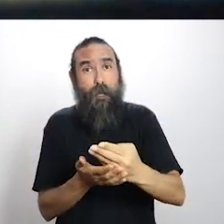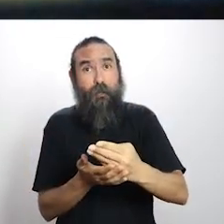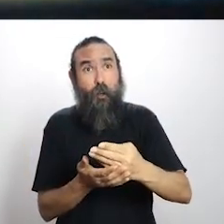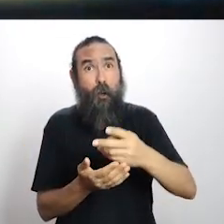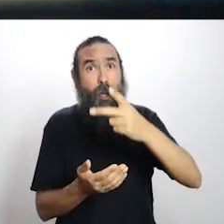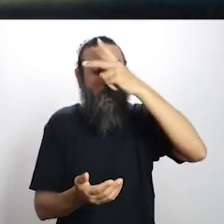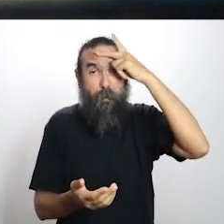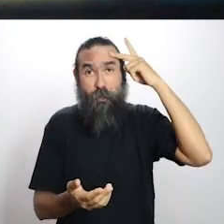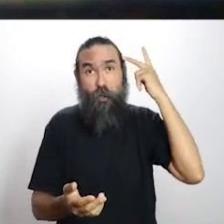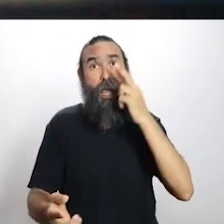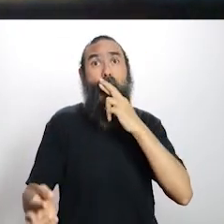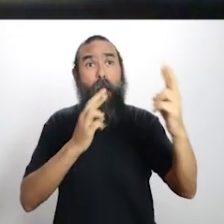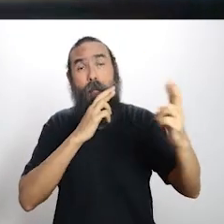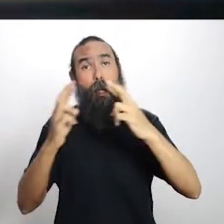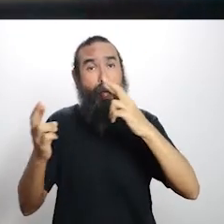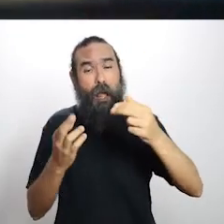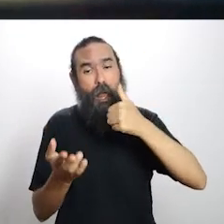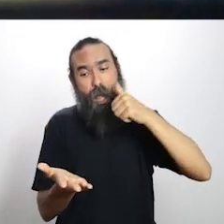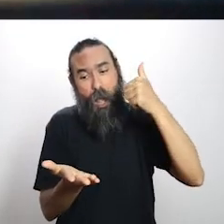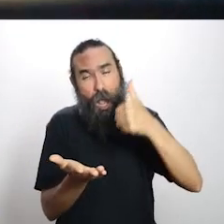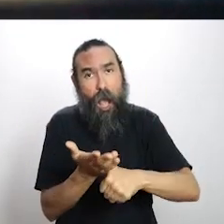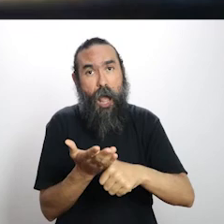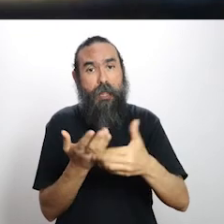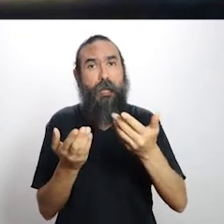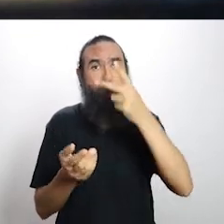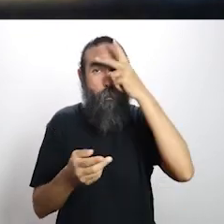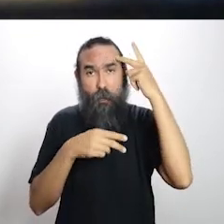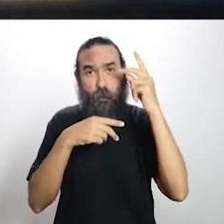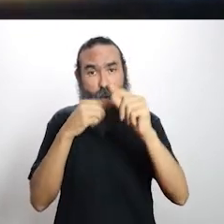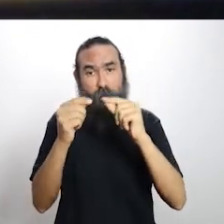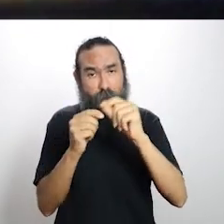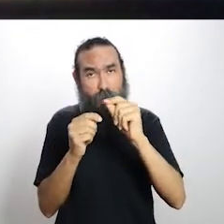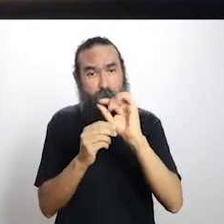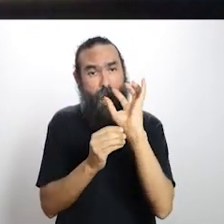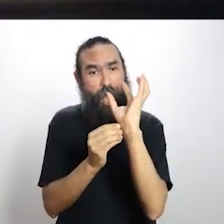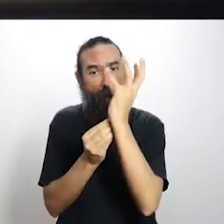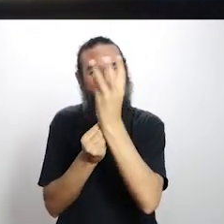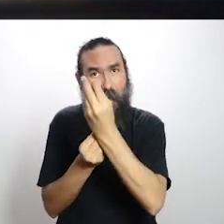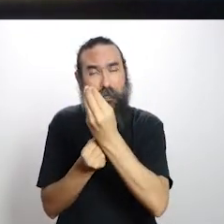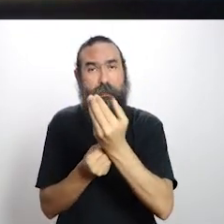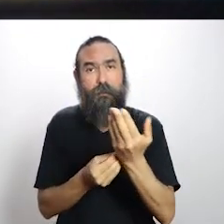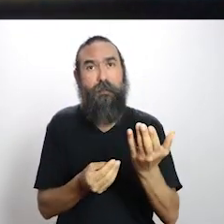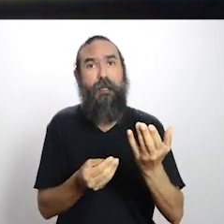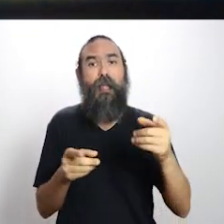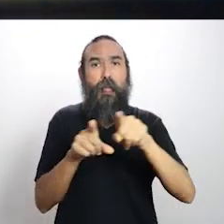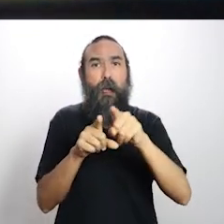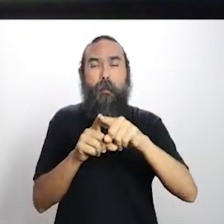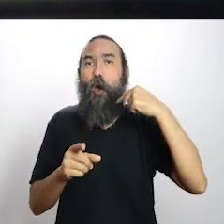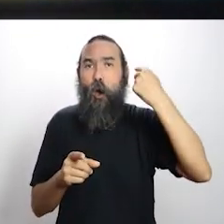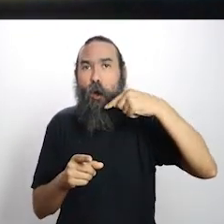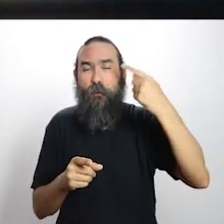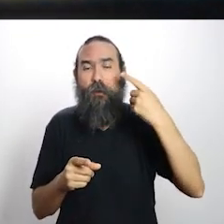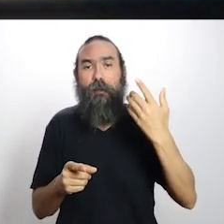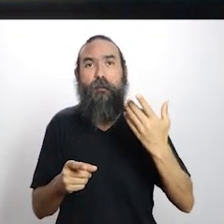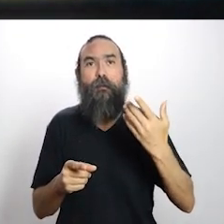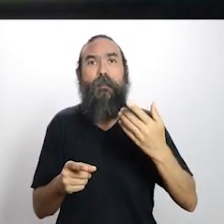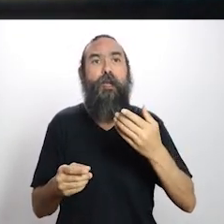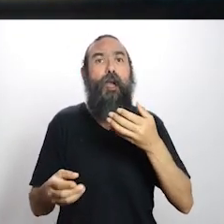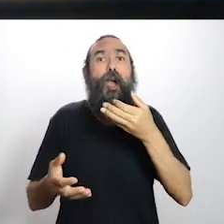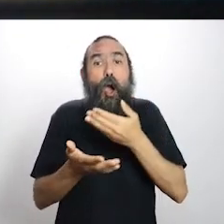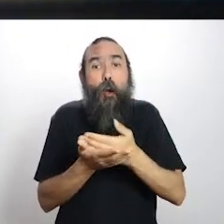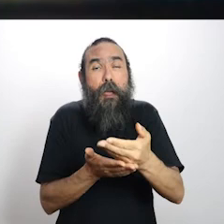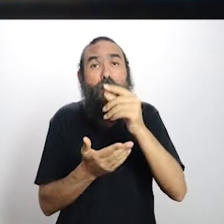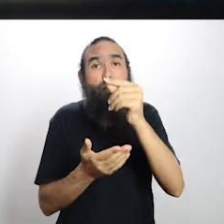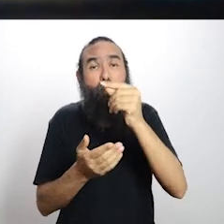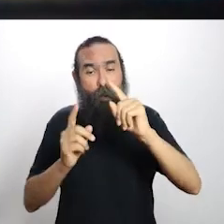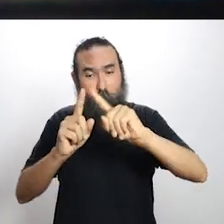cartas de artistas e aos parlamentares também, e centralizaram tudo na comissão. Na ocasião, gente estava entregando o